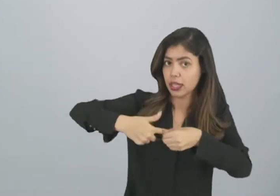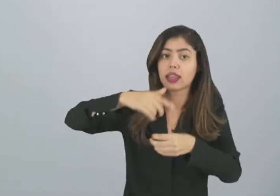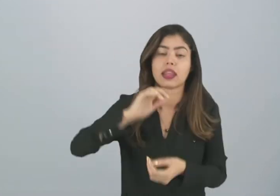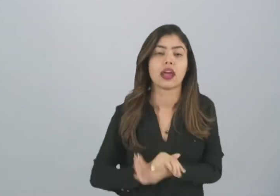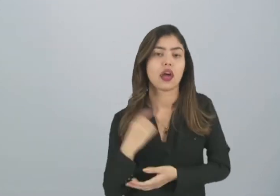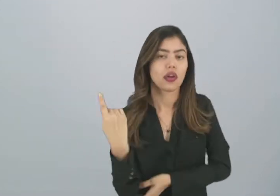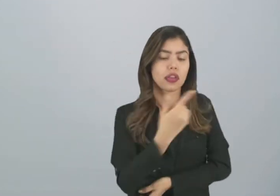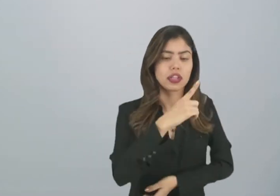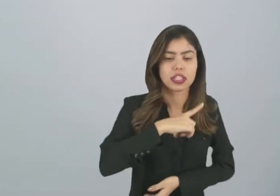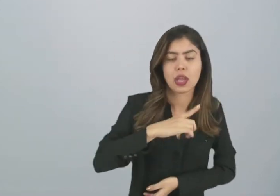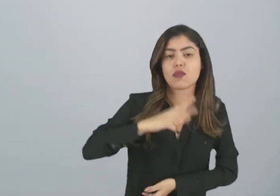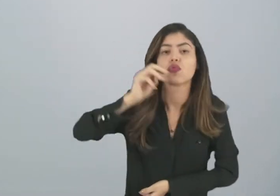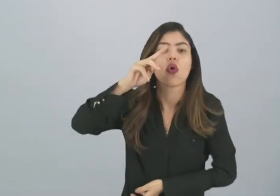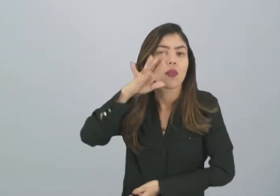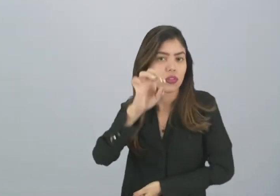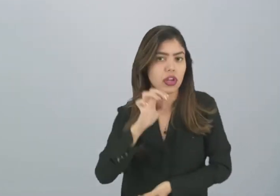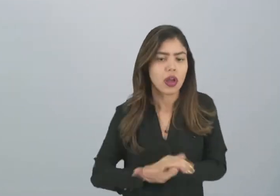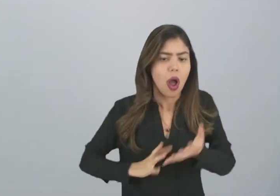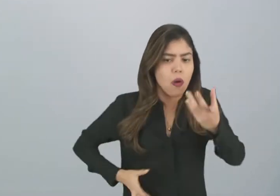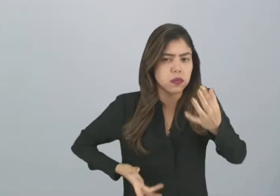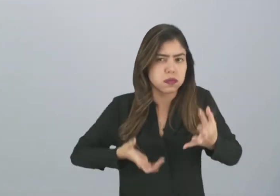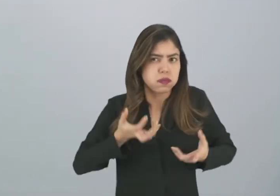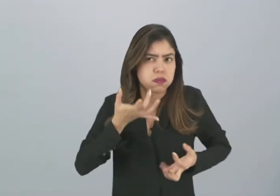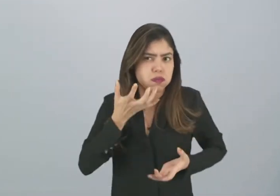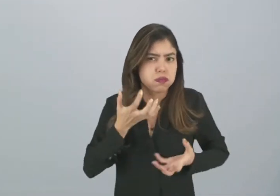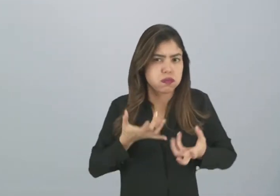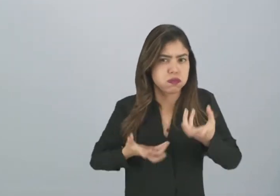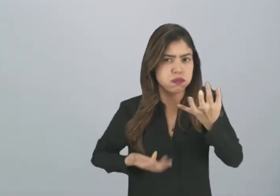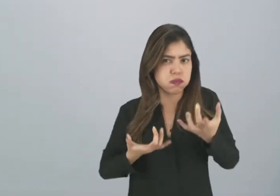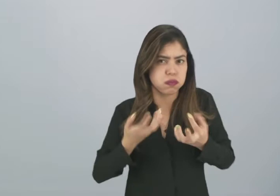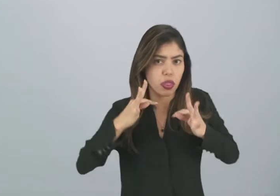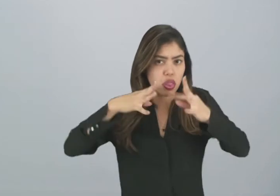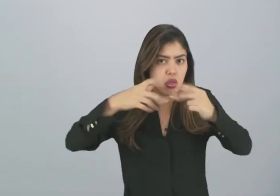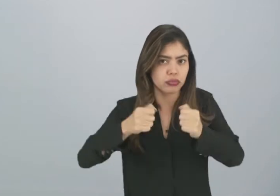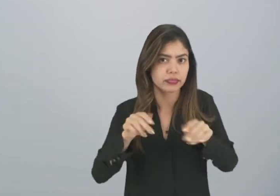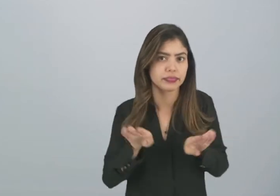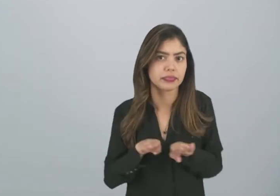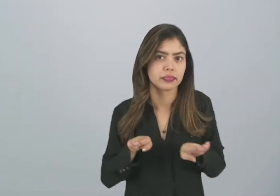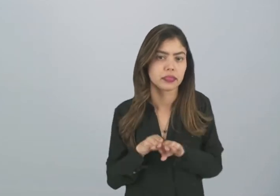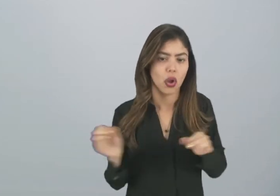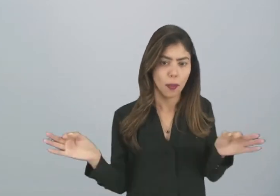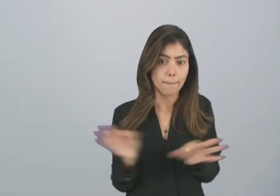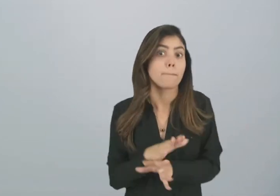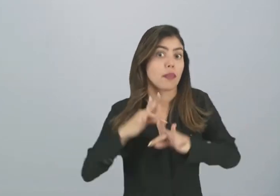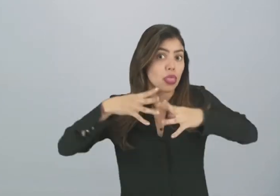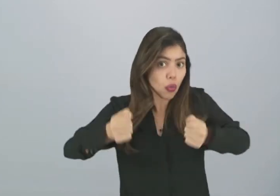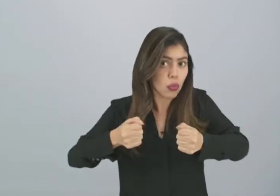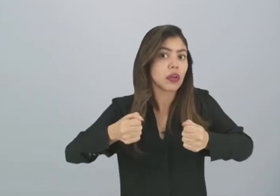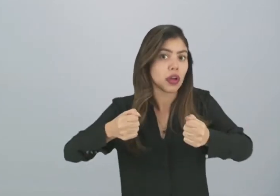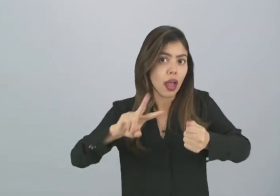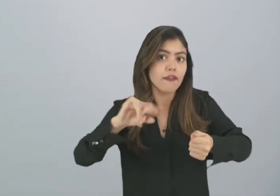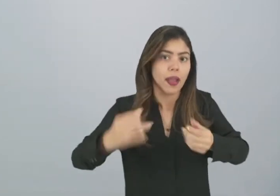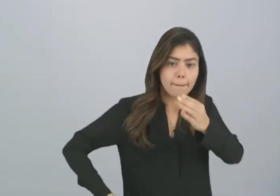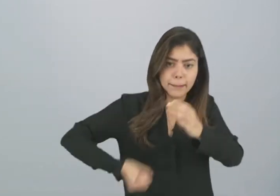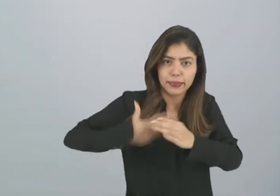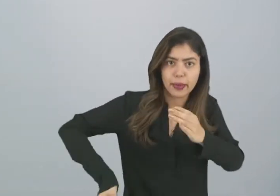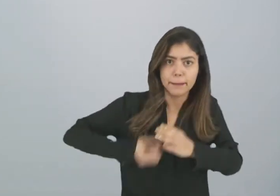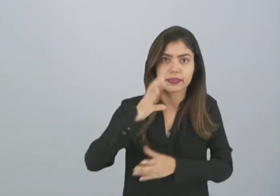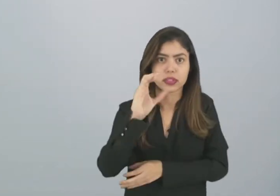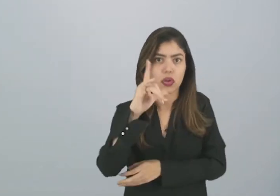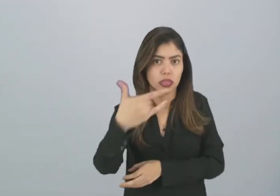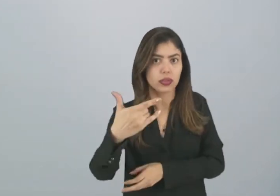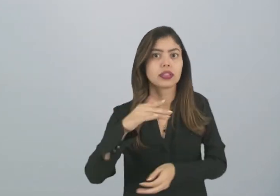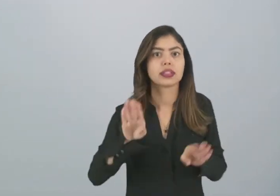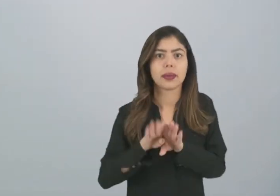temos combustíveis. Então a queima total desses combustíveis, a combustão completa, ela sempre vai produzir CO2,